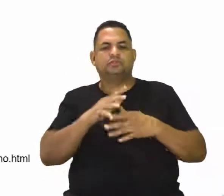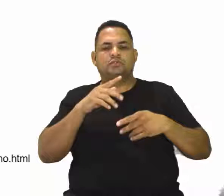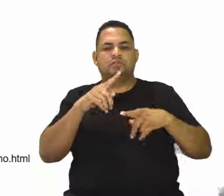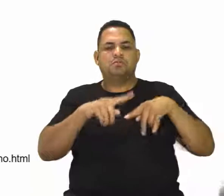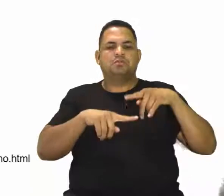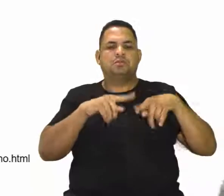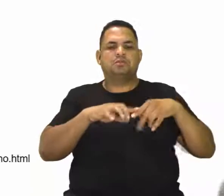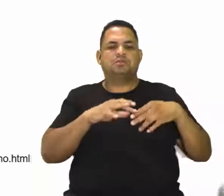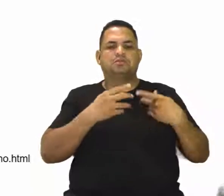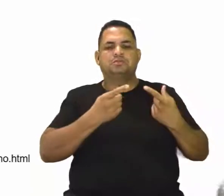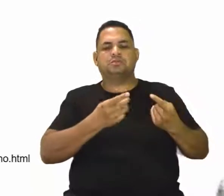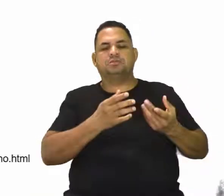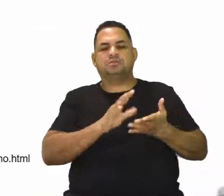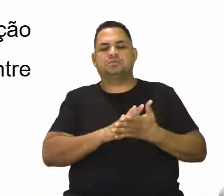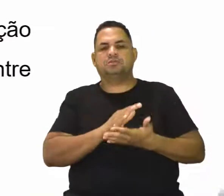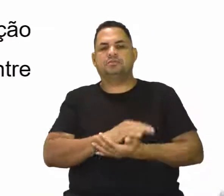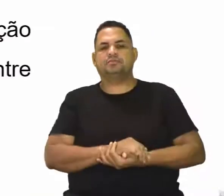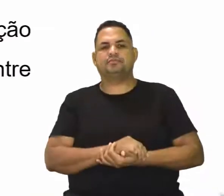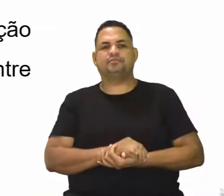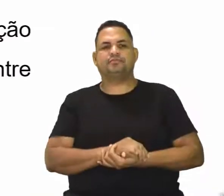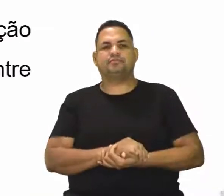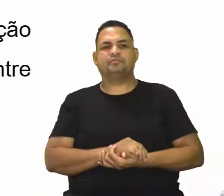faz comercial e etc.